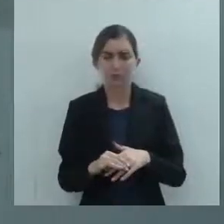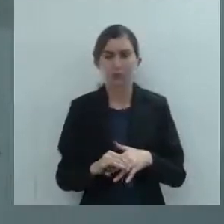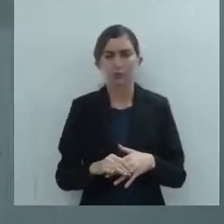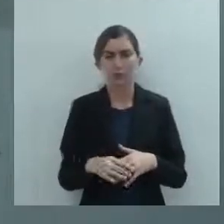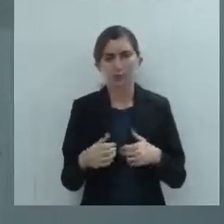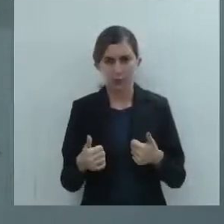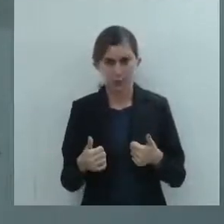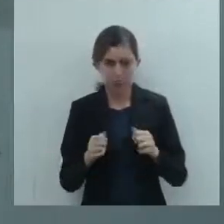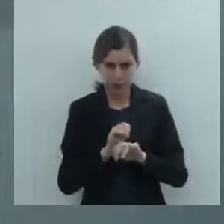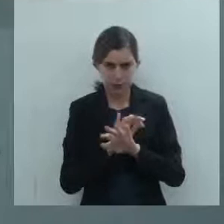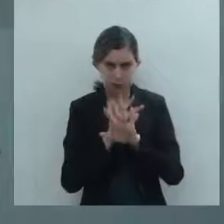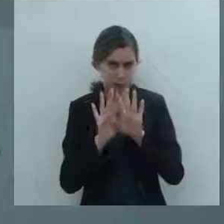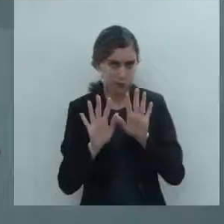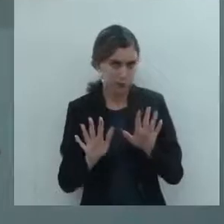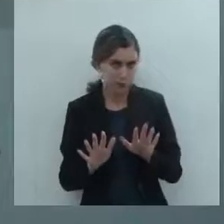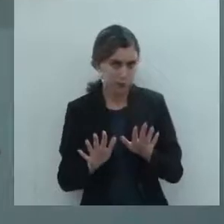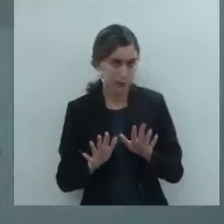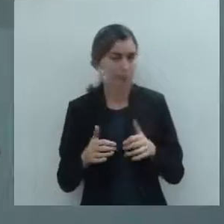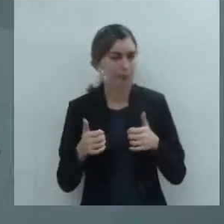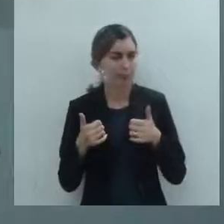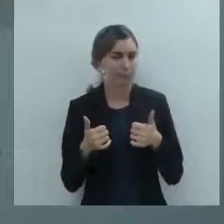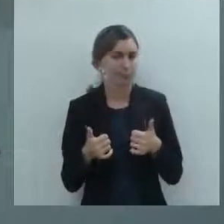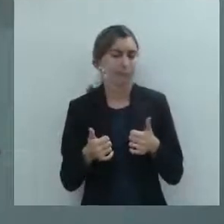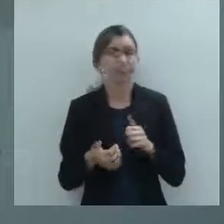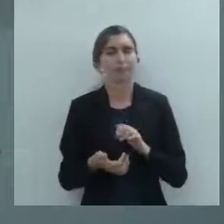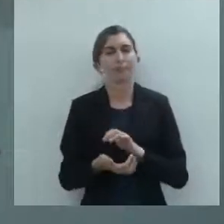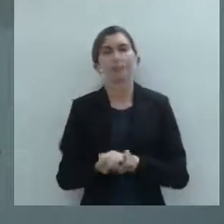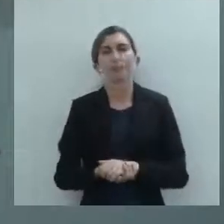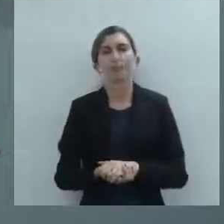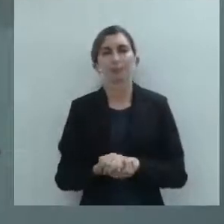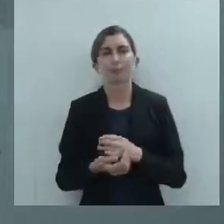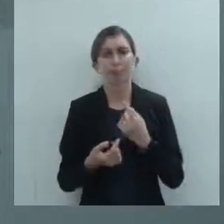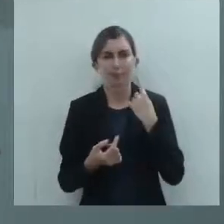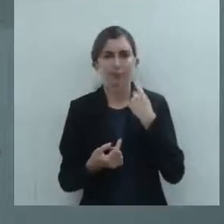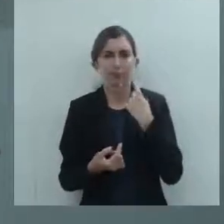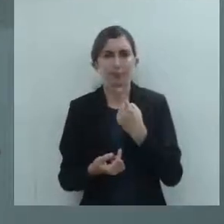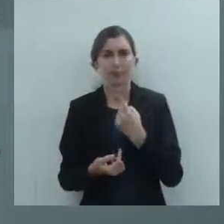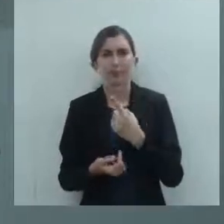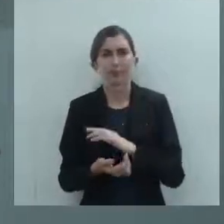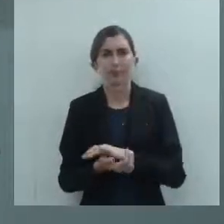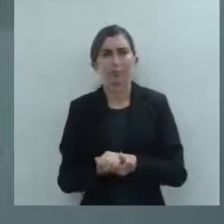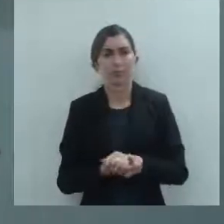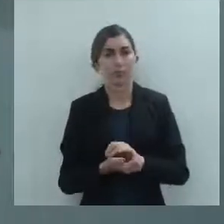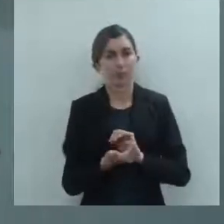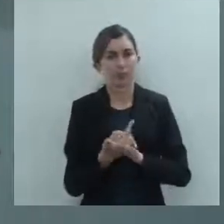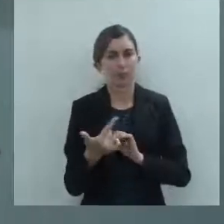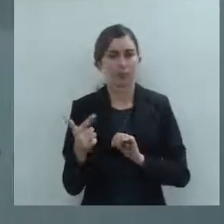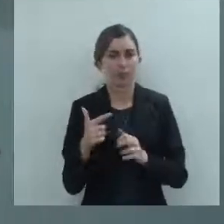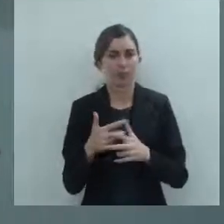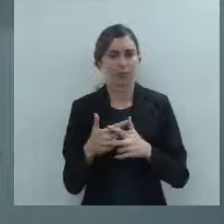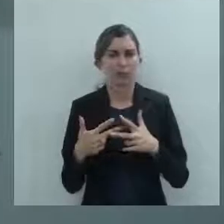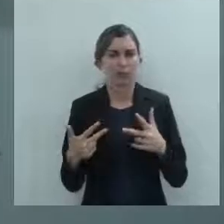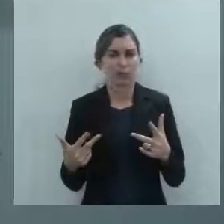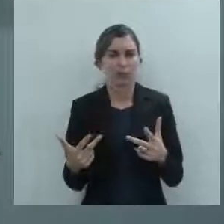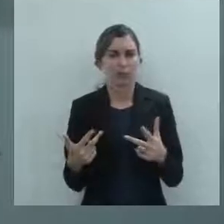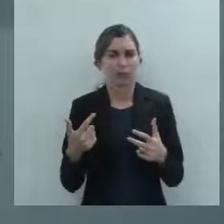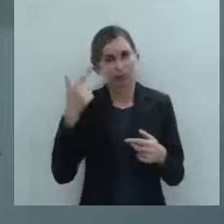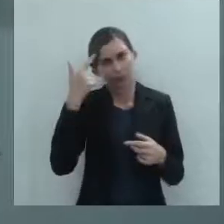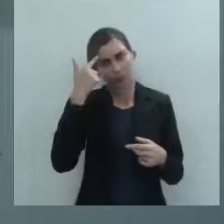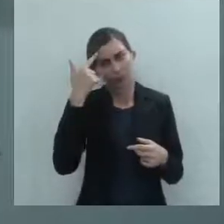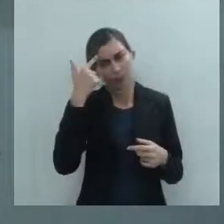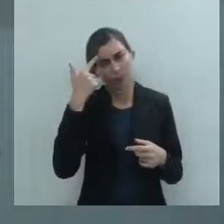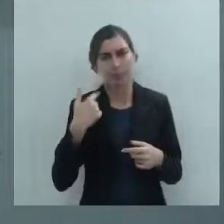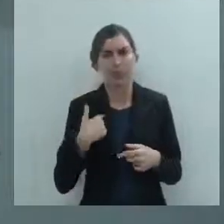show ficou mais claro que maravilha gente então outra coisa que a gente tem que levar em consideração